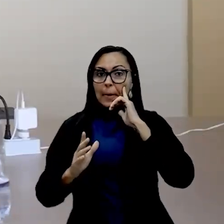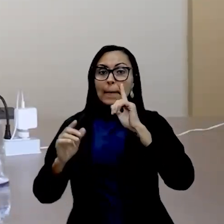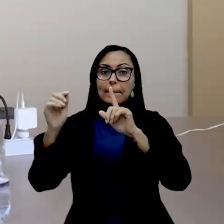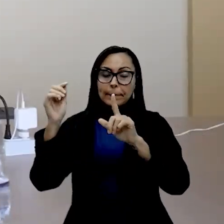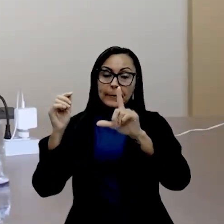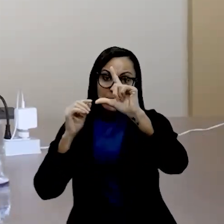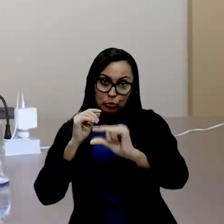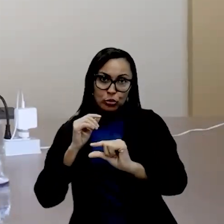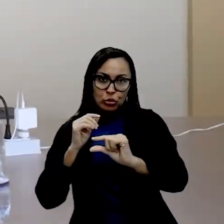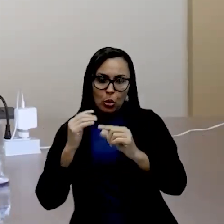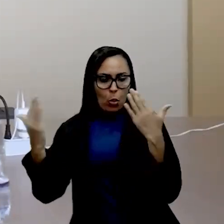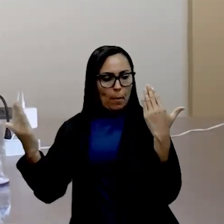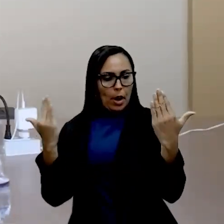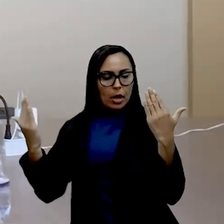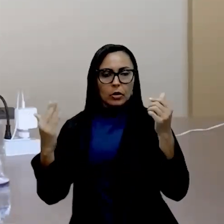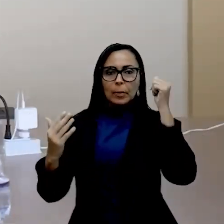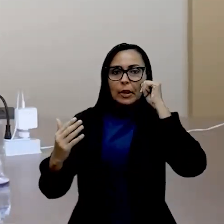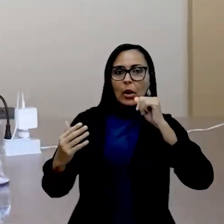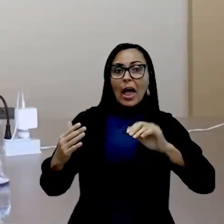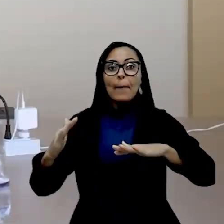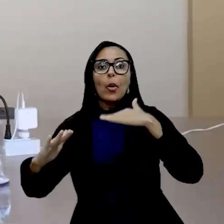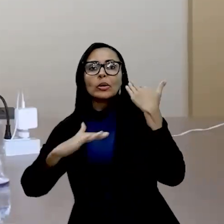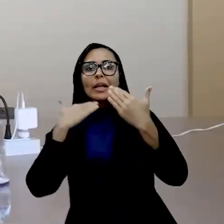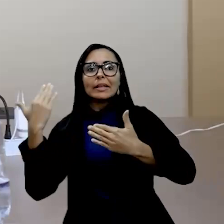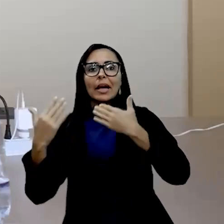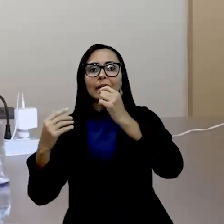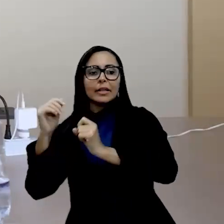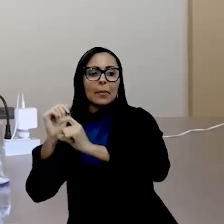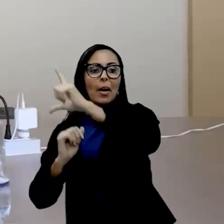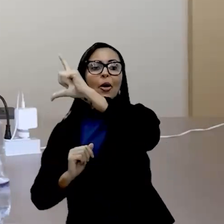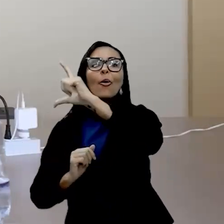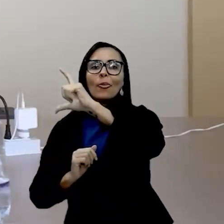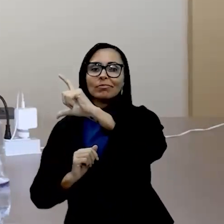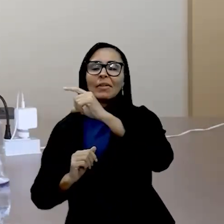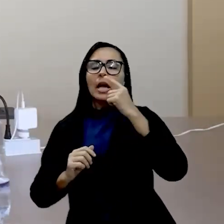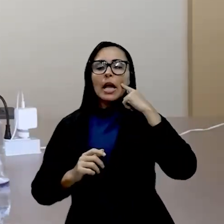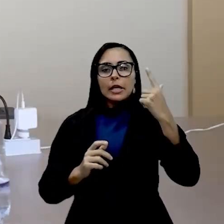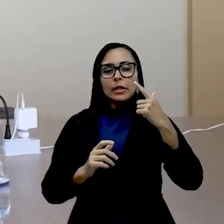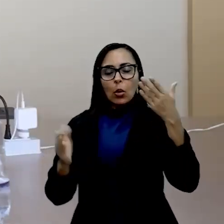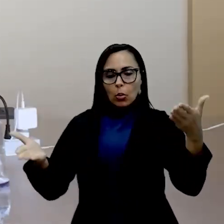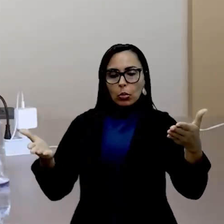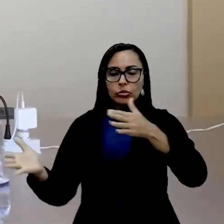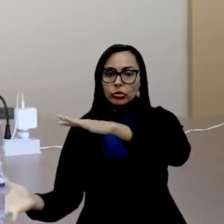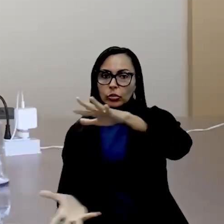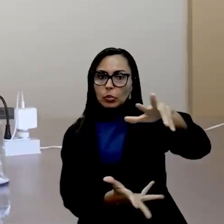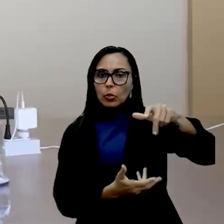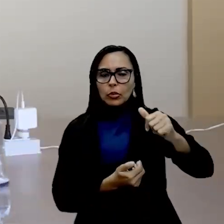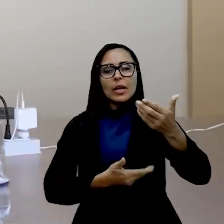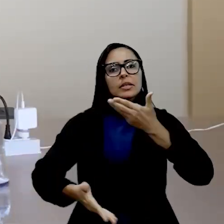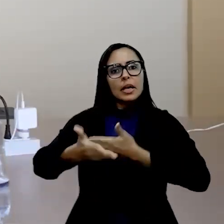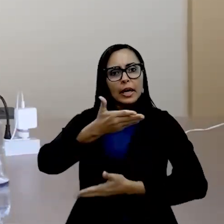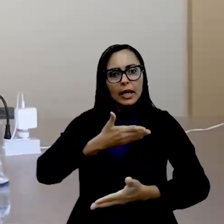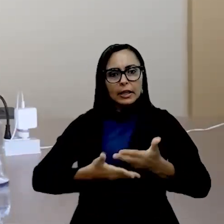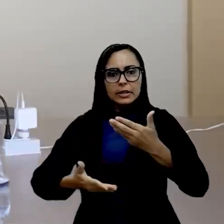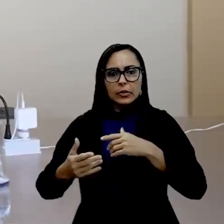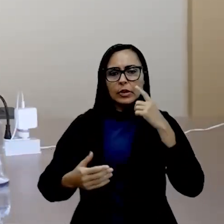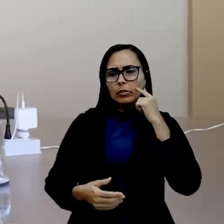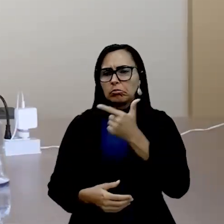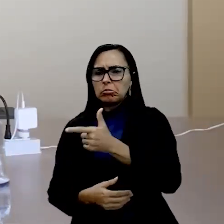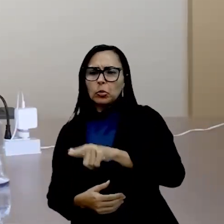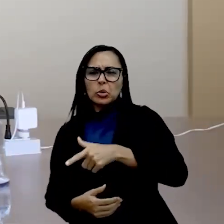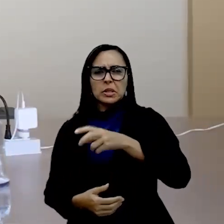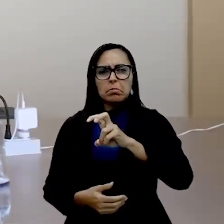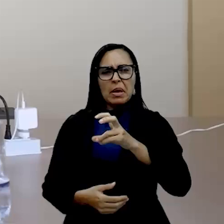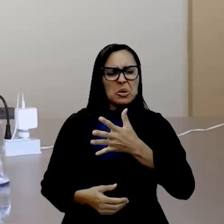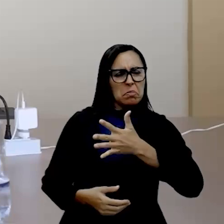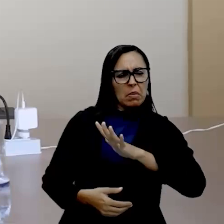mulheres, a mortalidade de homens é maior. Então, por isso que hoje em dia no mundo, eu creio que essa relação está em torno de 2,5